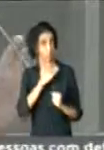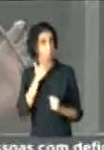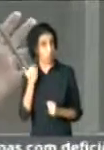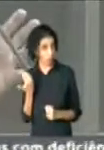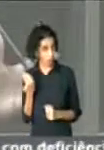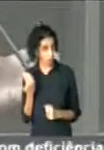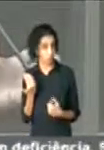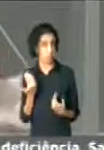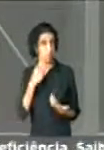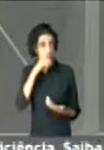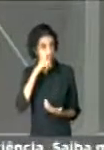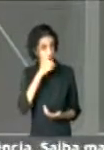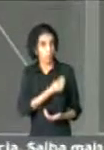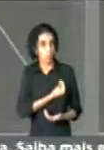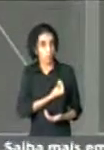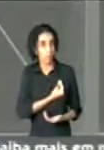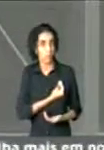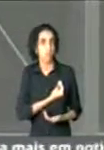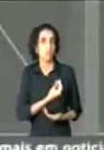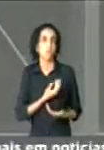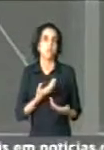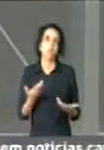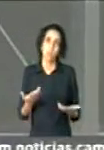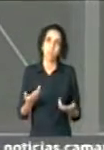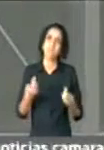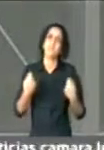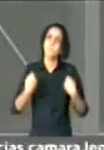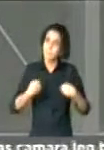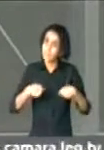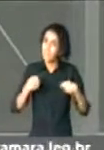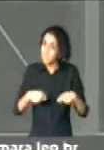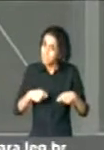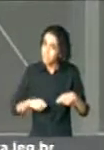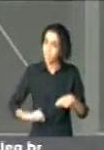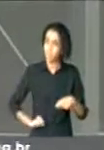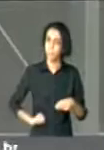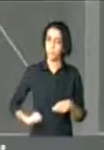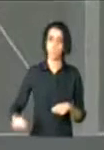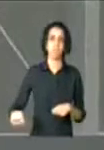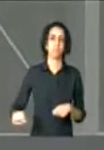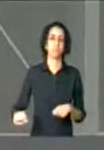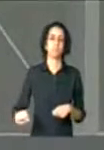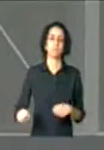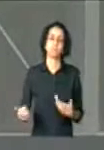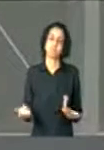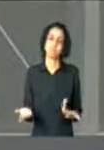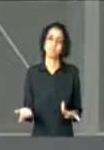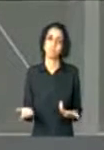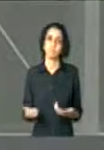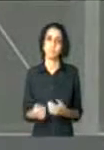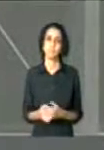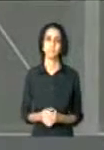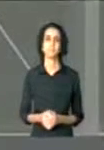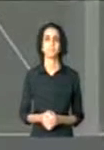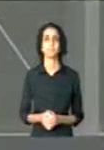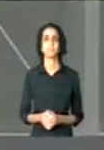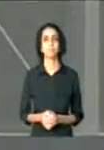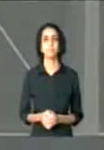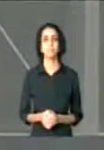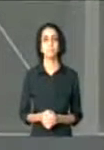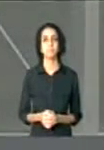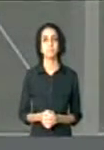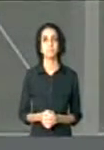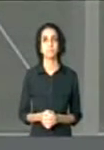se entra numa espécie de estado de necessidade, talvez dos males o menor.